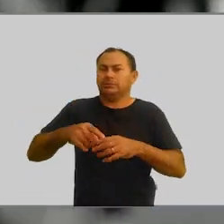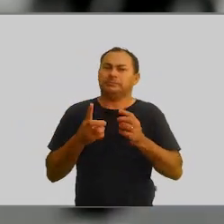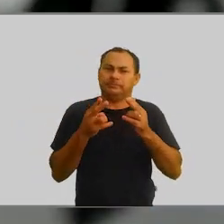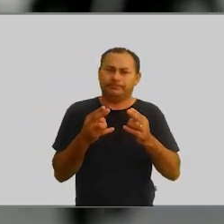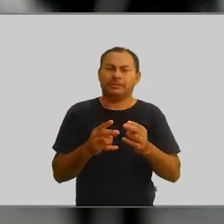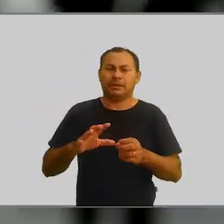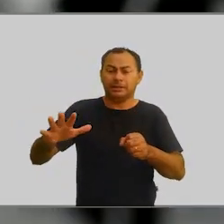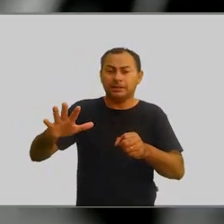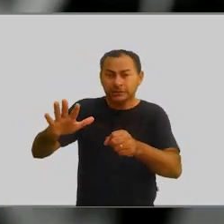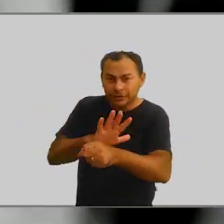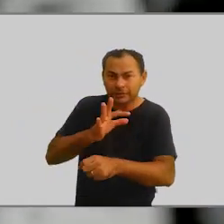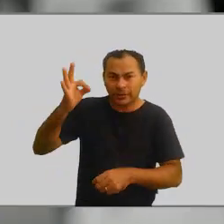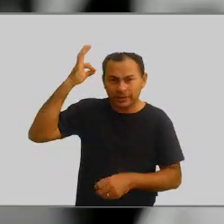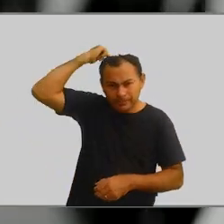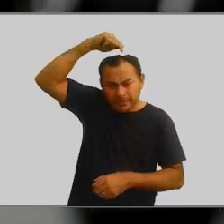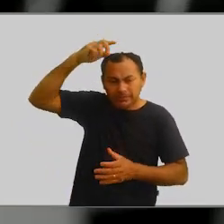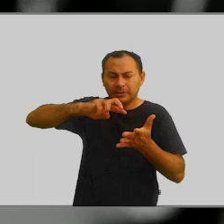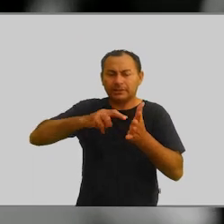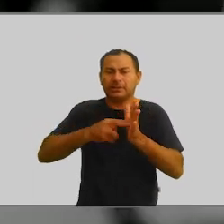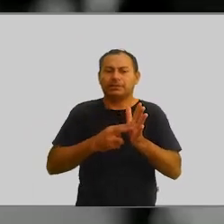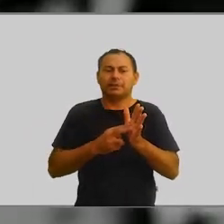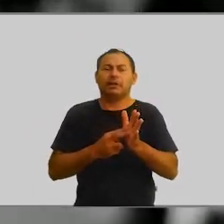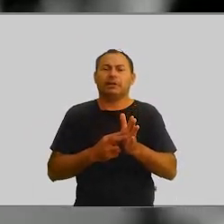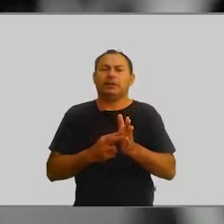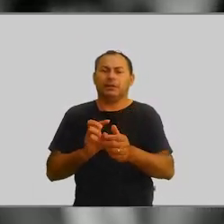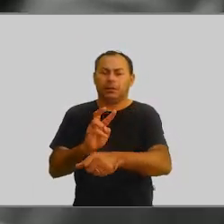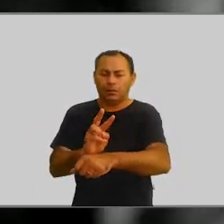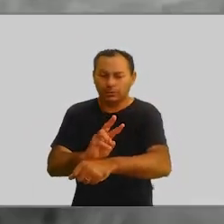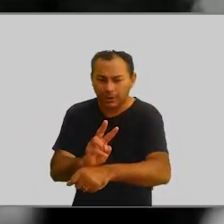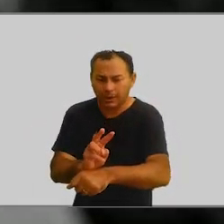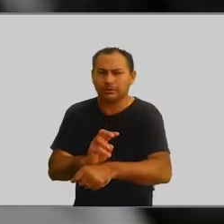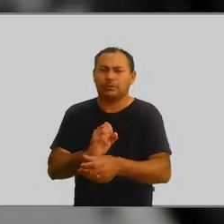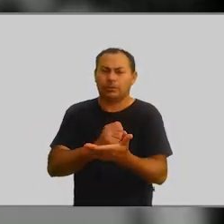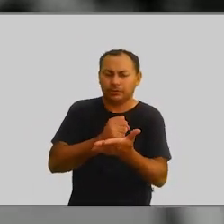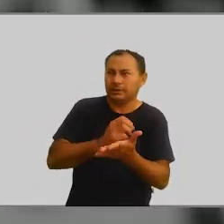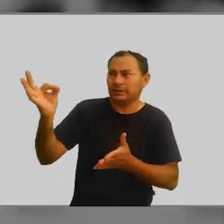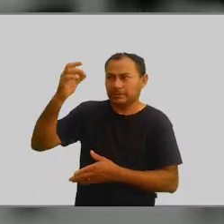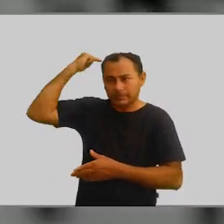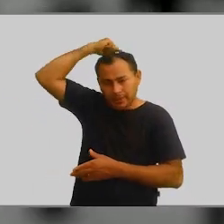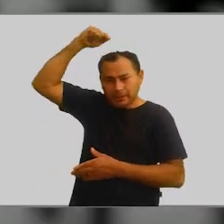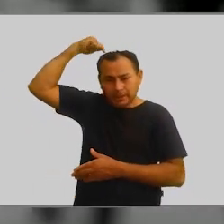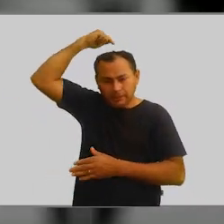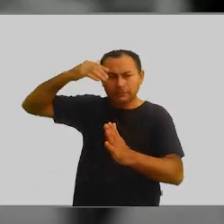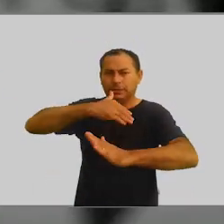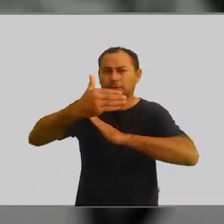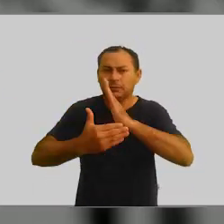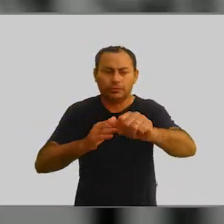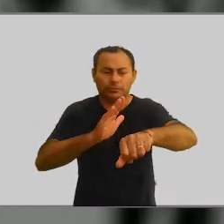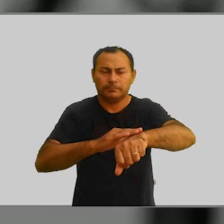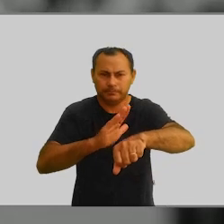sido. Ser cheio do Espírito significa ser controlado pelo Espírito em todos